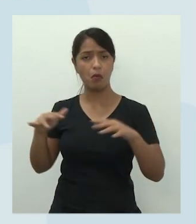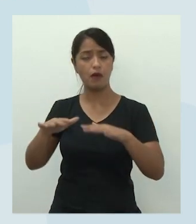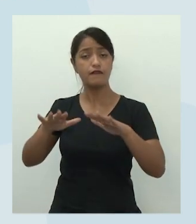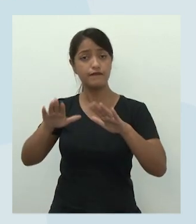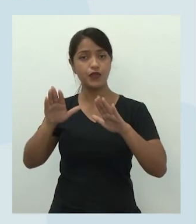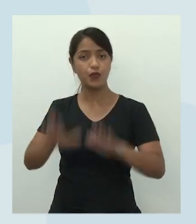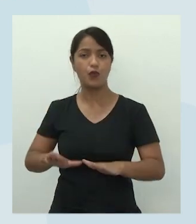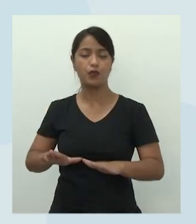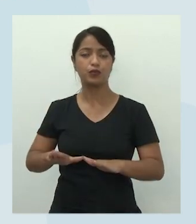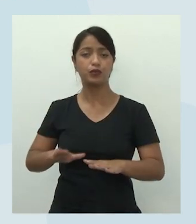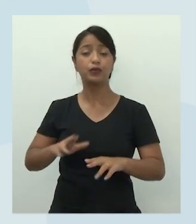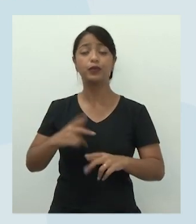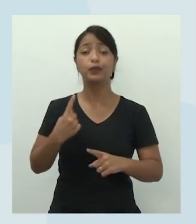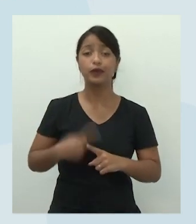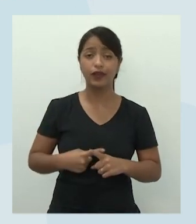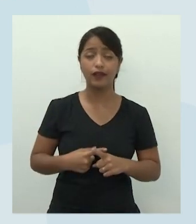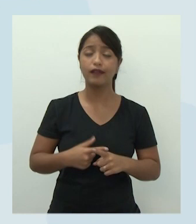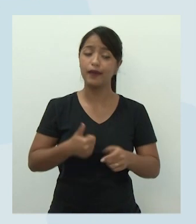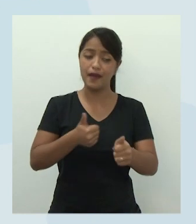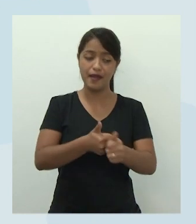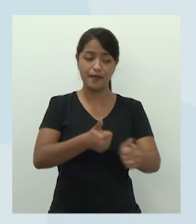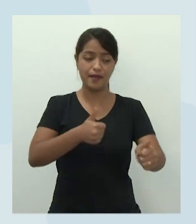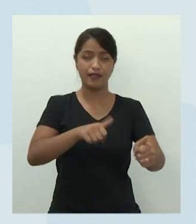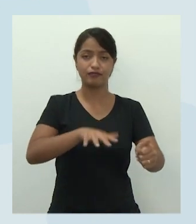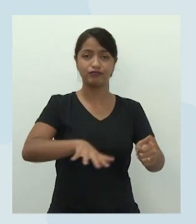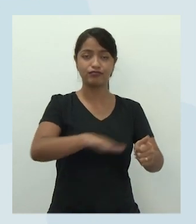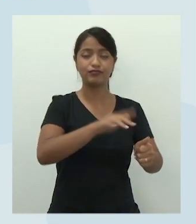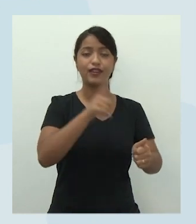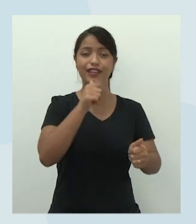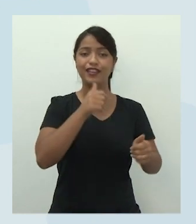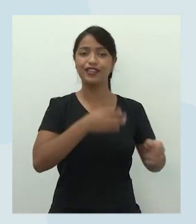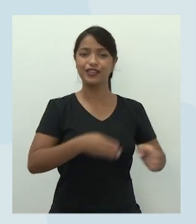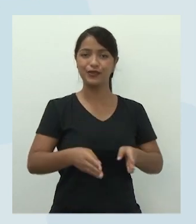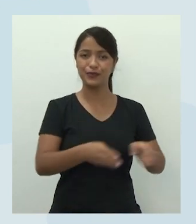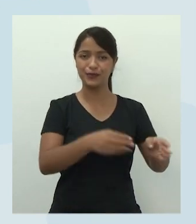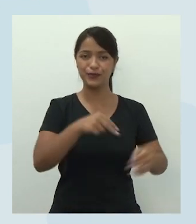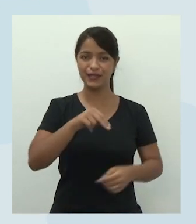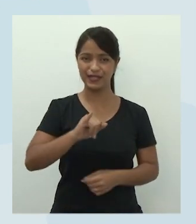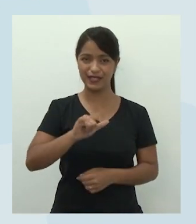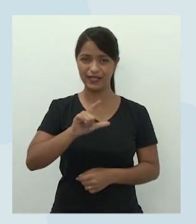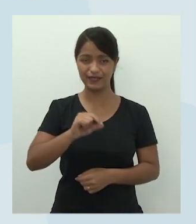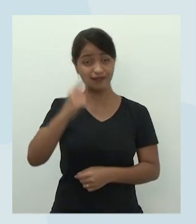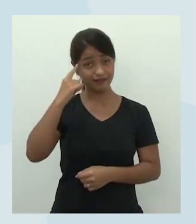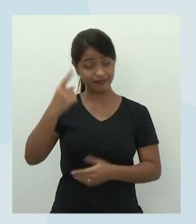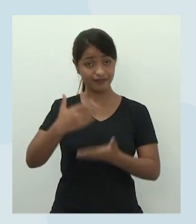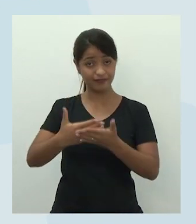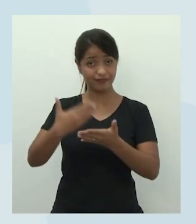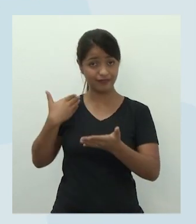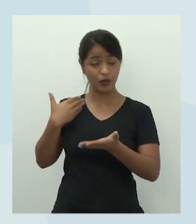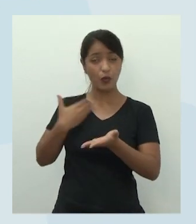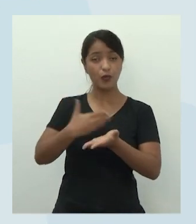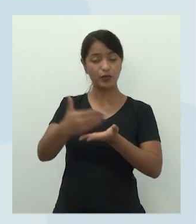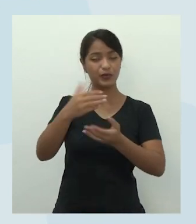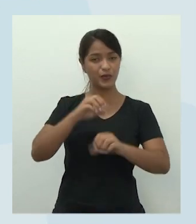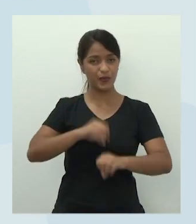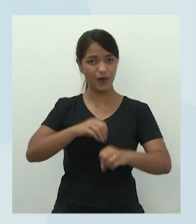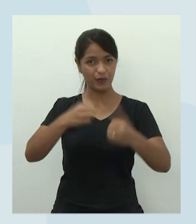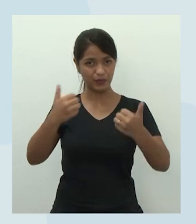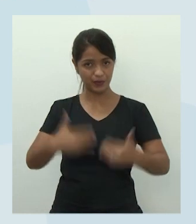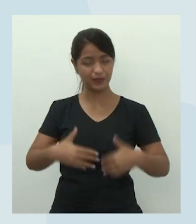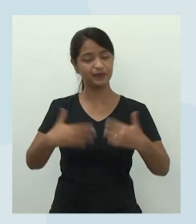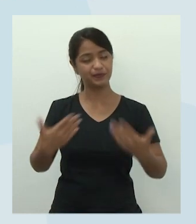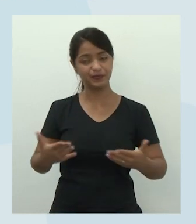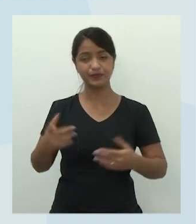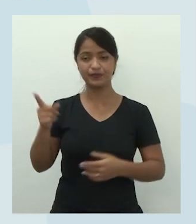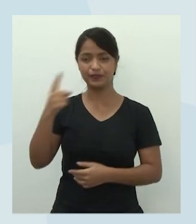estabelece graças ao rio Nilo, que nós pontuamos aí no início da nossa aula. Então, toda essa linha em azul, que